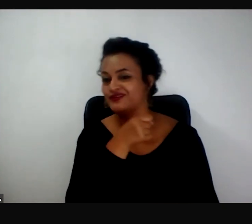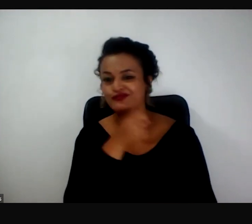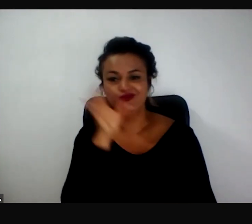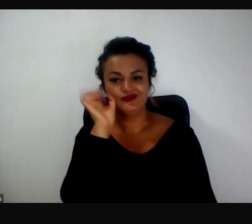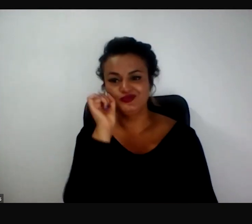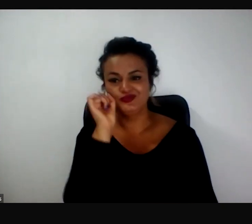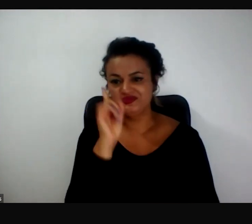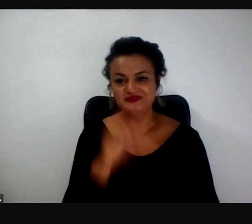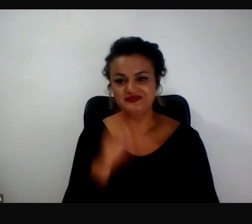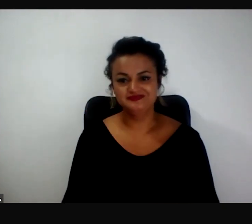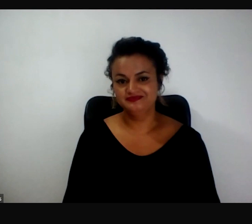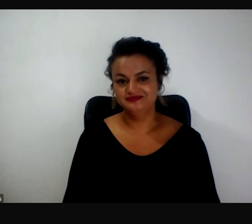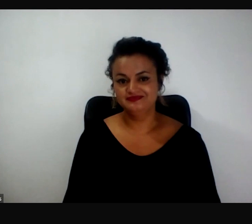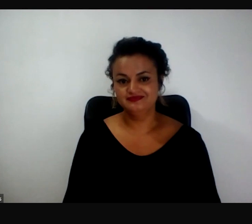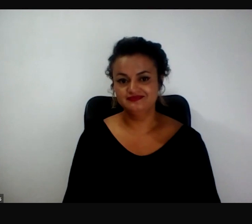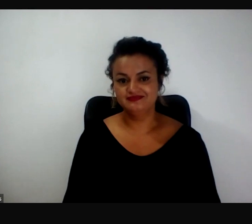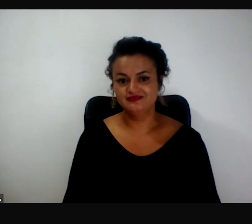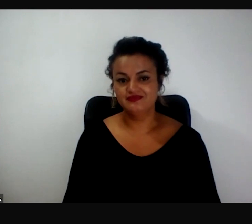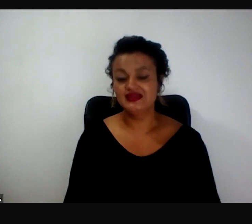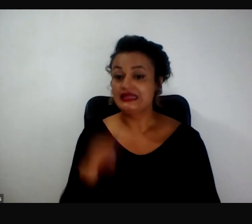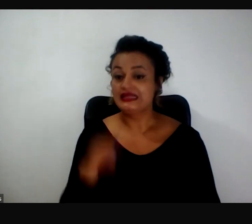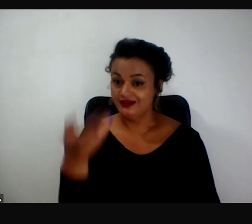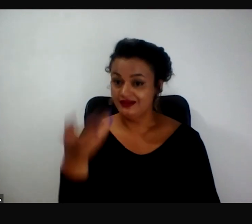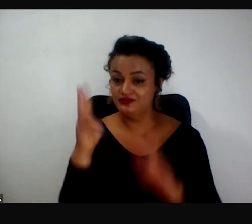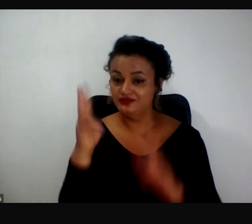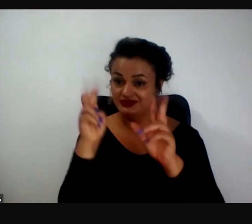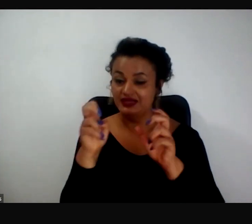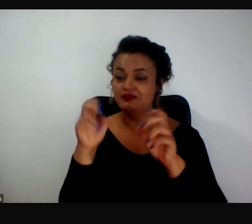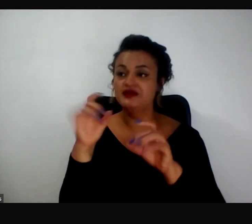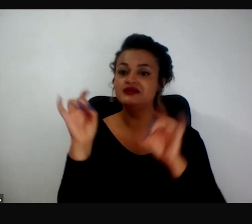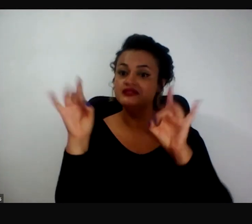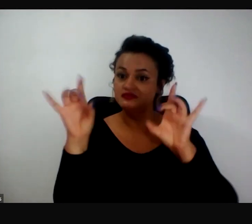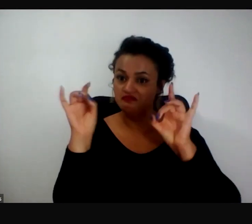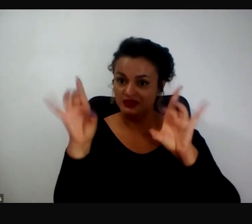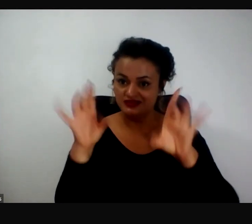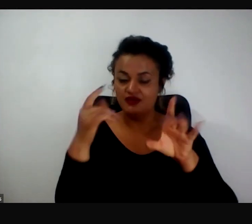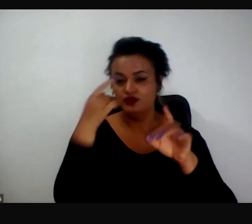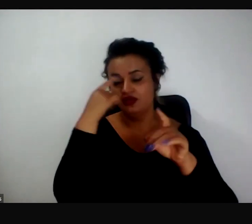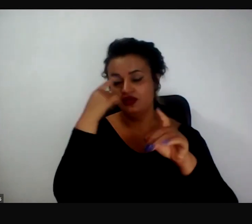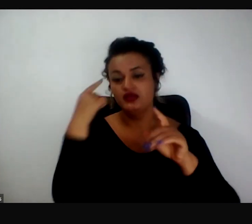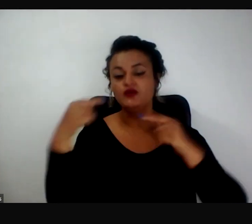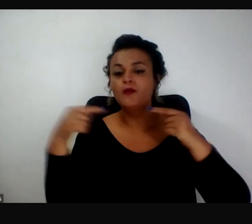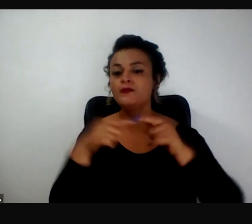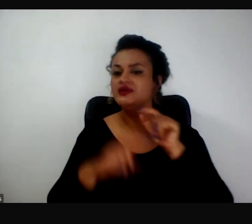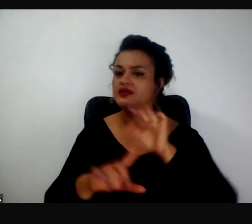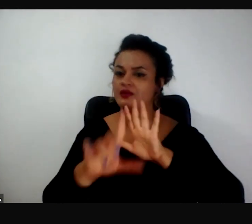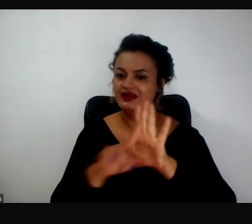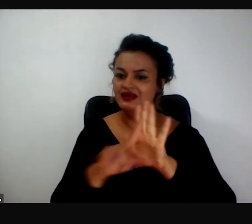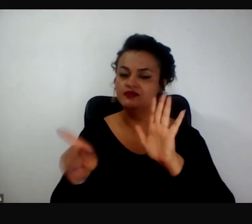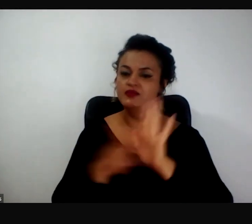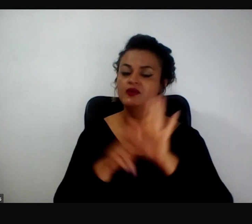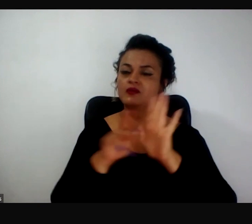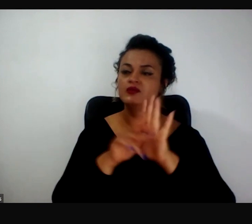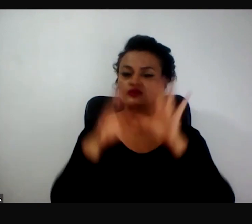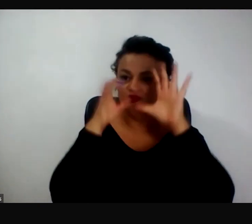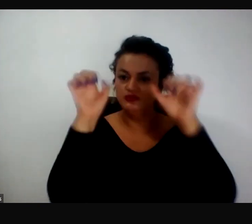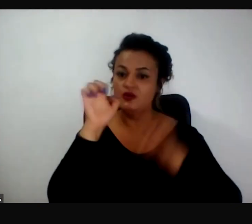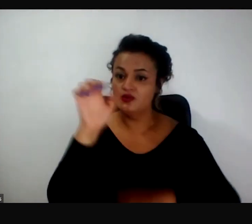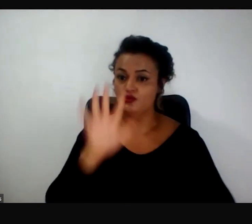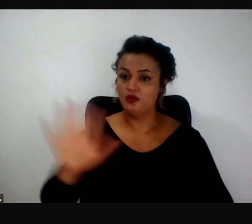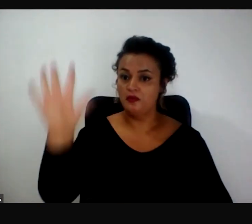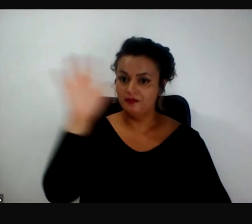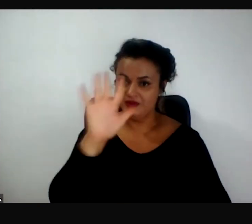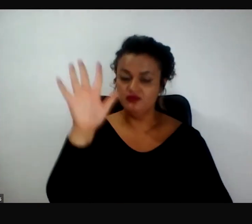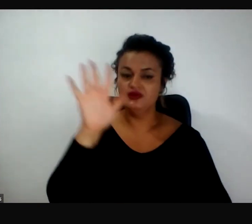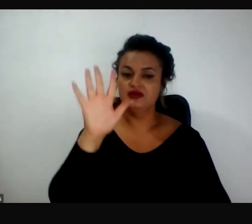Então, é uma posição privilegiada de controle da legalidade do direito europeu, com consequências